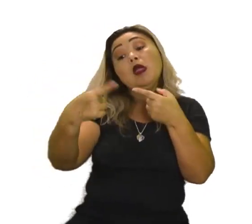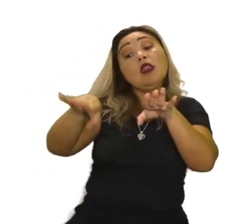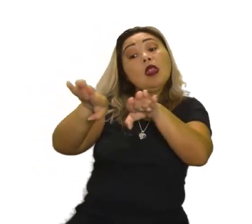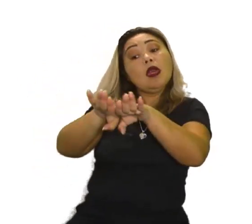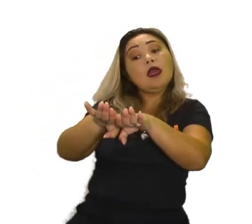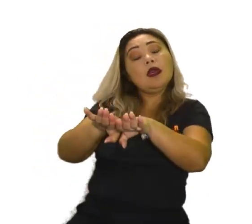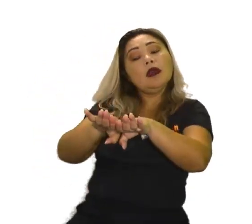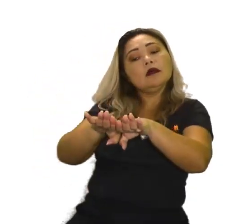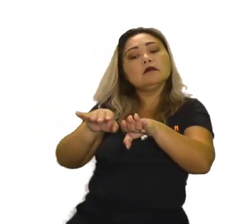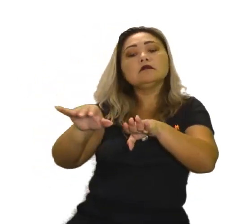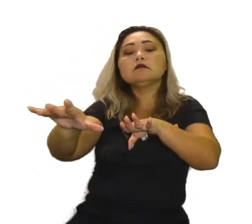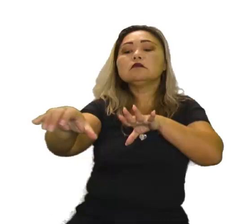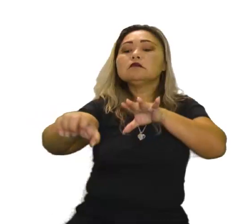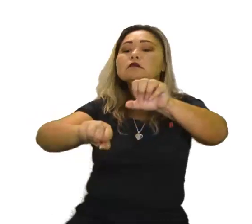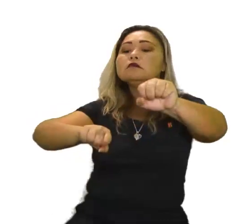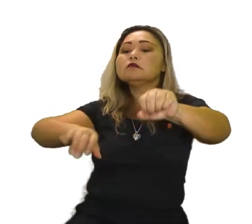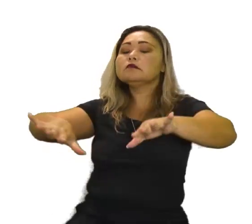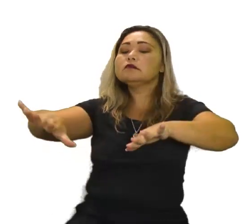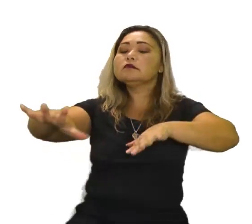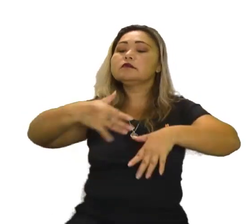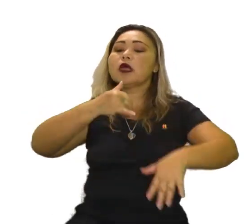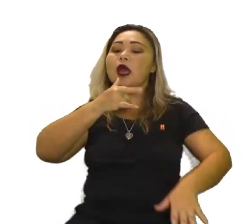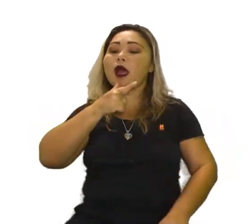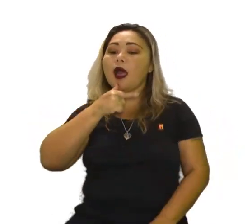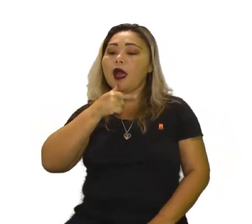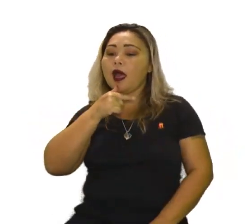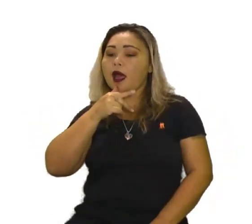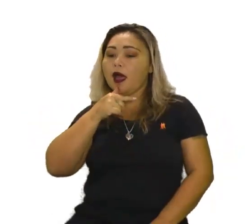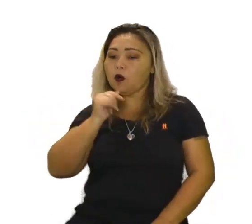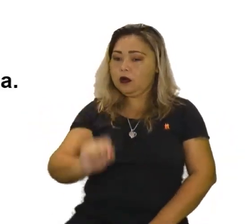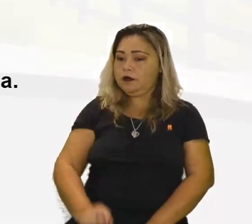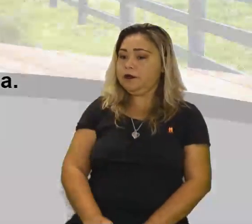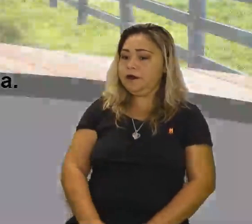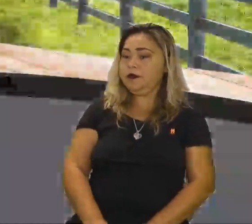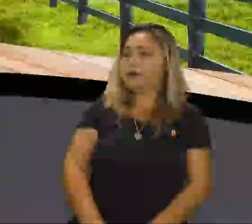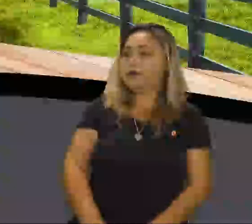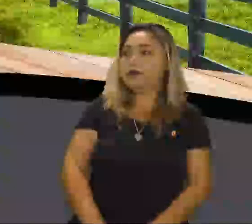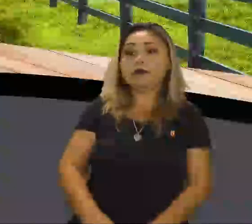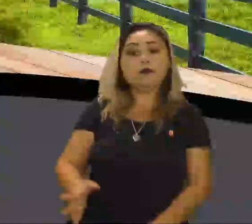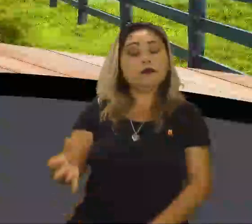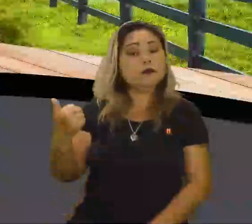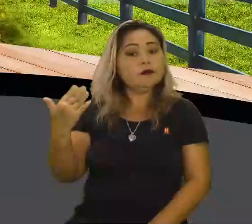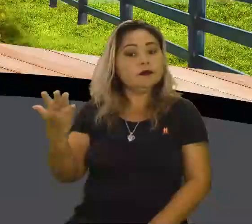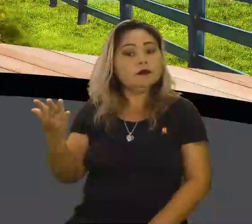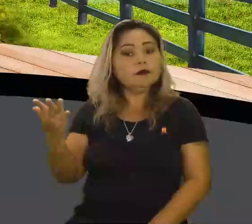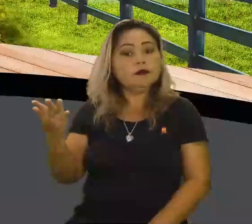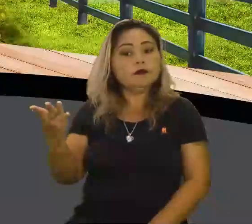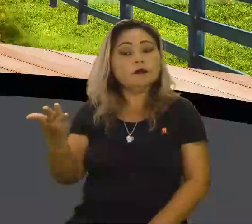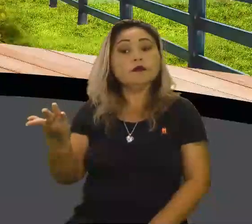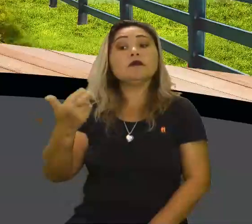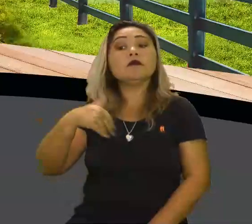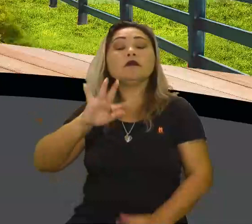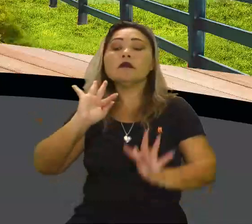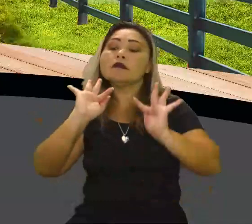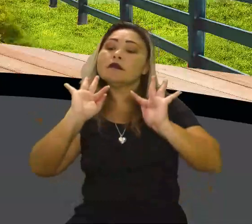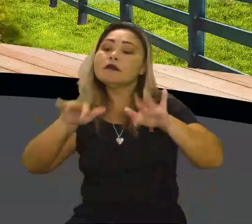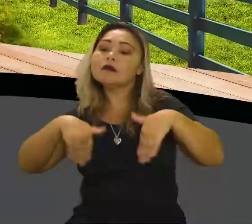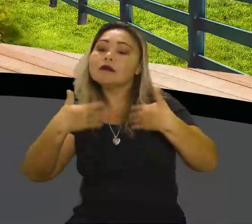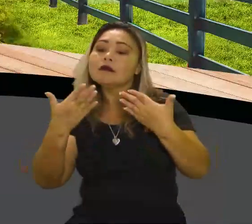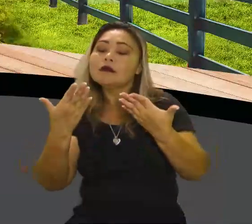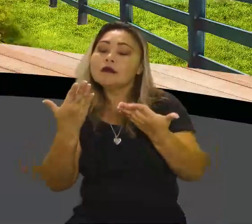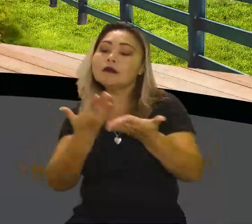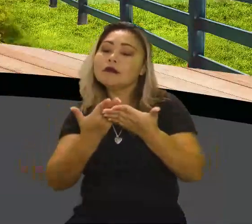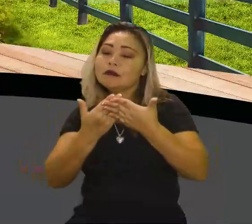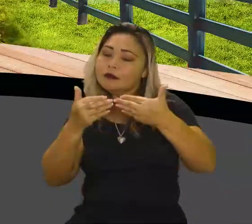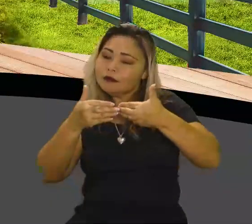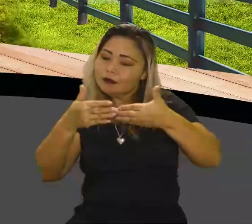também disponibilidade hídrica. Aqui, putinho, meus queridos. Com isso, a gente finaliza essa